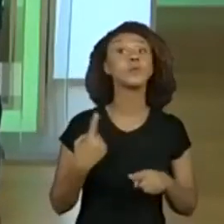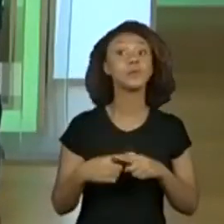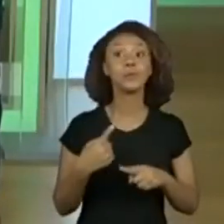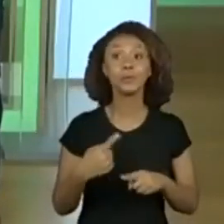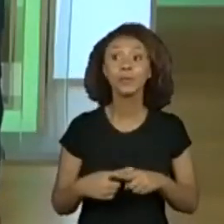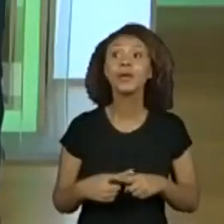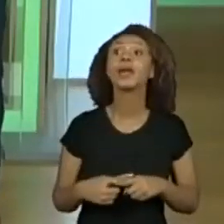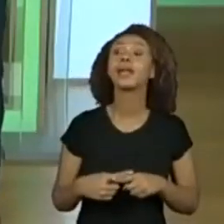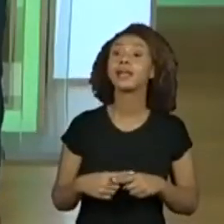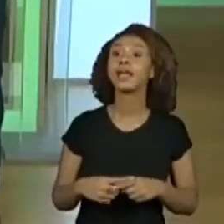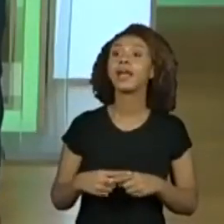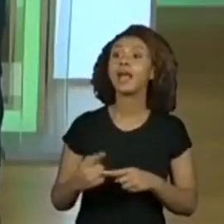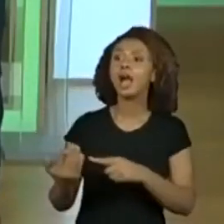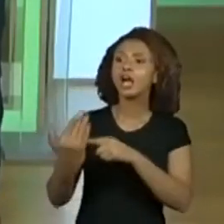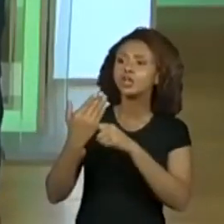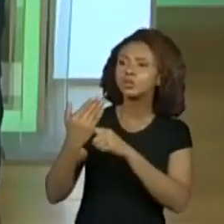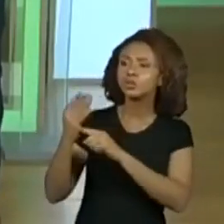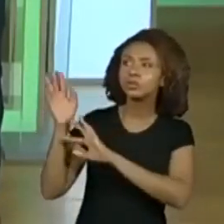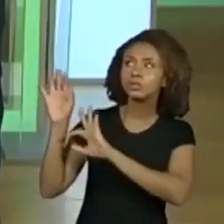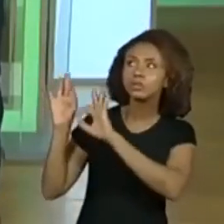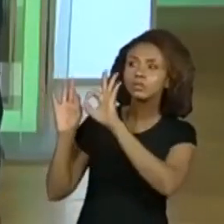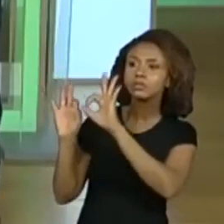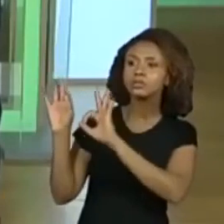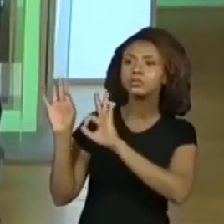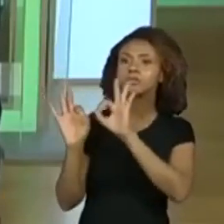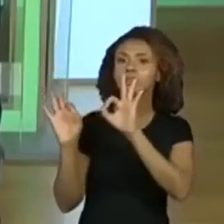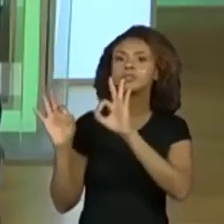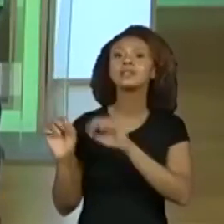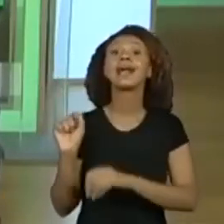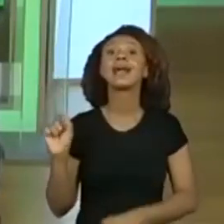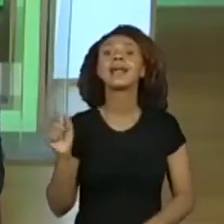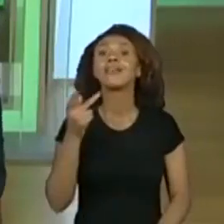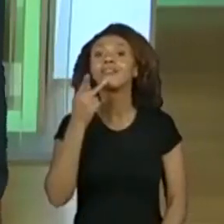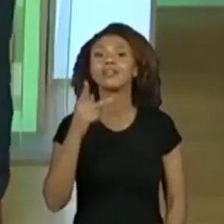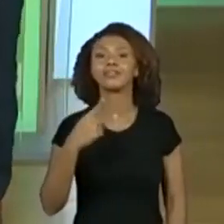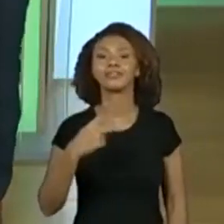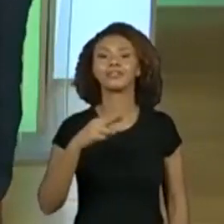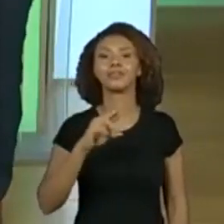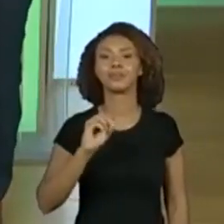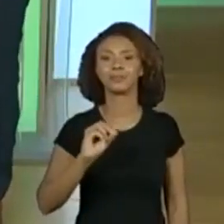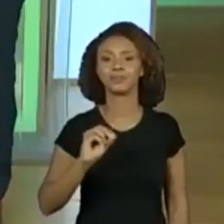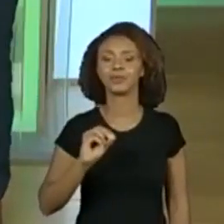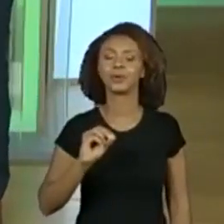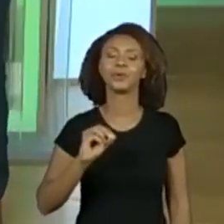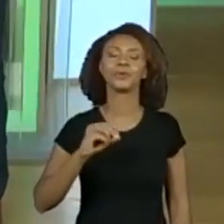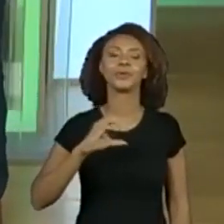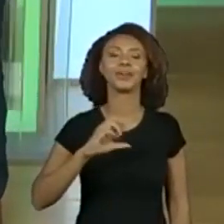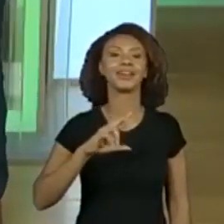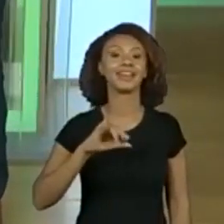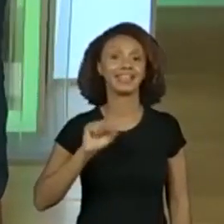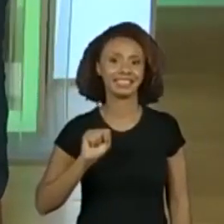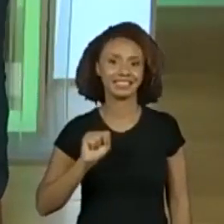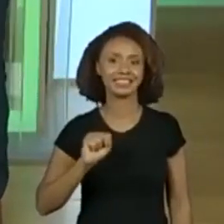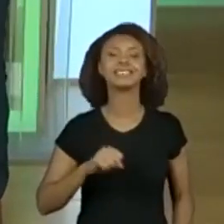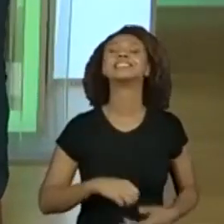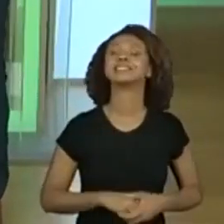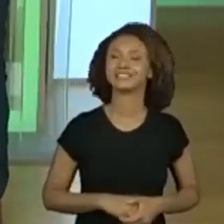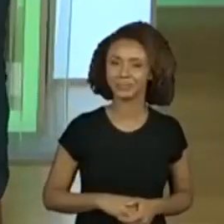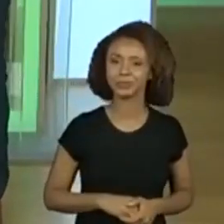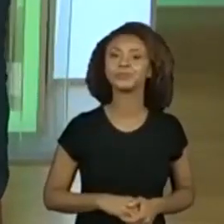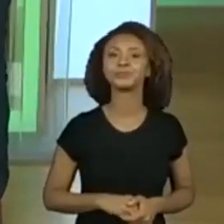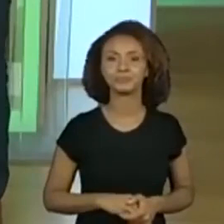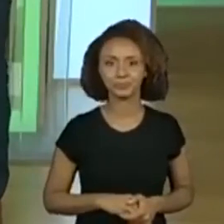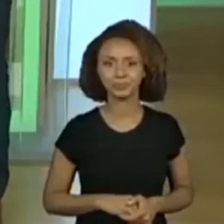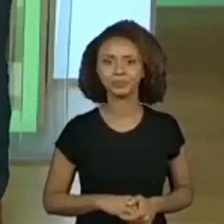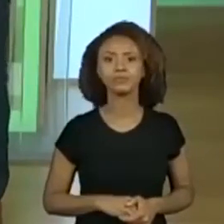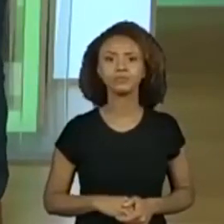organizar as informações do enunciado a proc Cristina Então vamos registrar assim não é os registros que Bruno fez facilitam